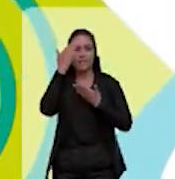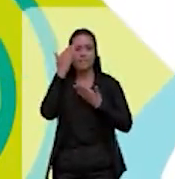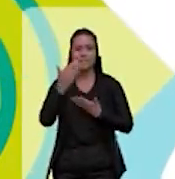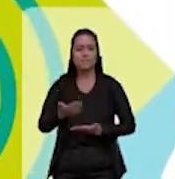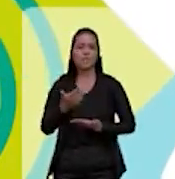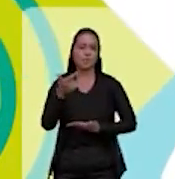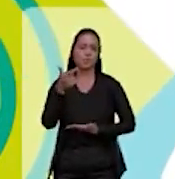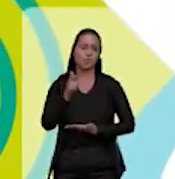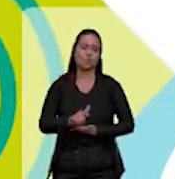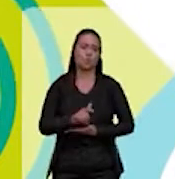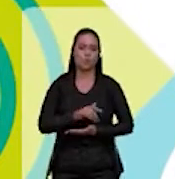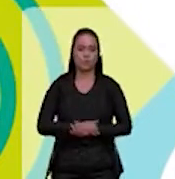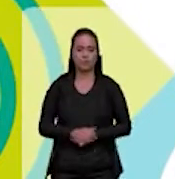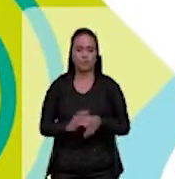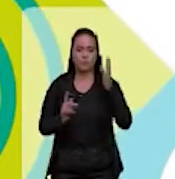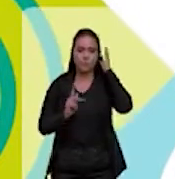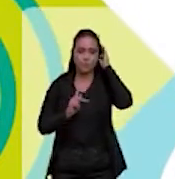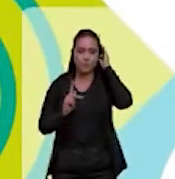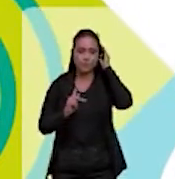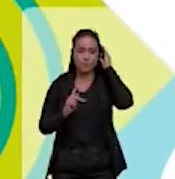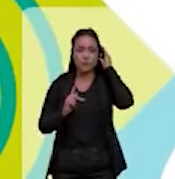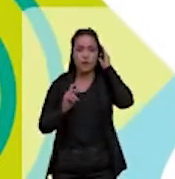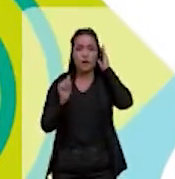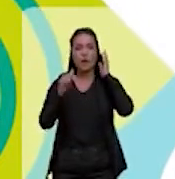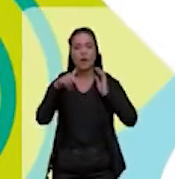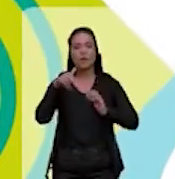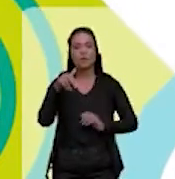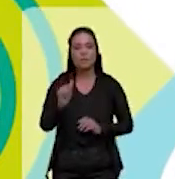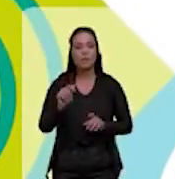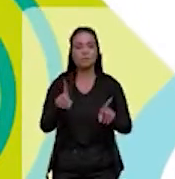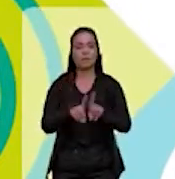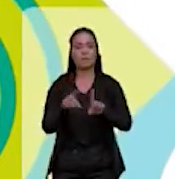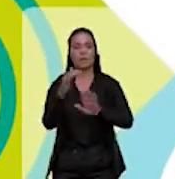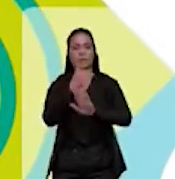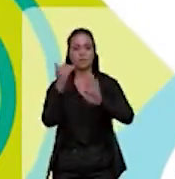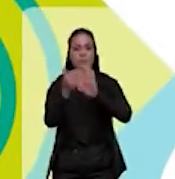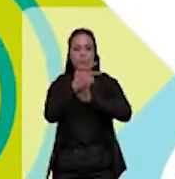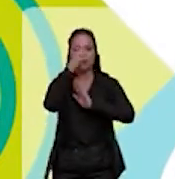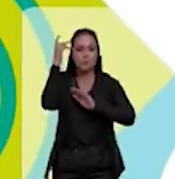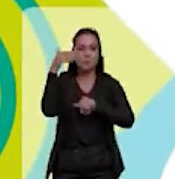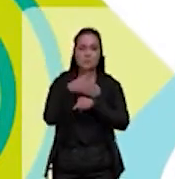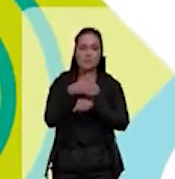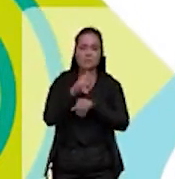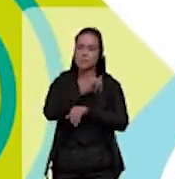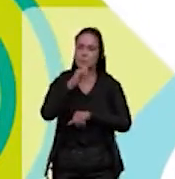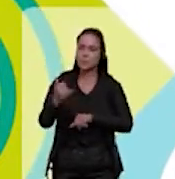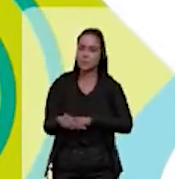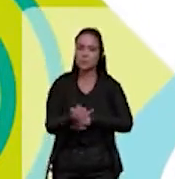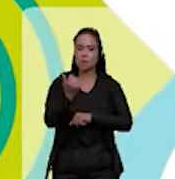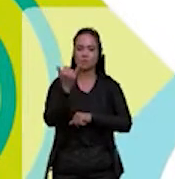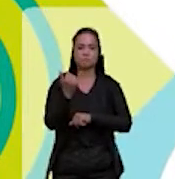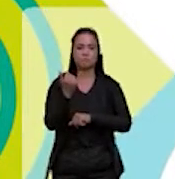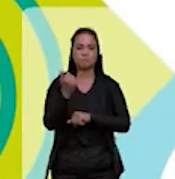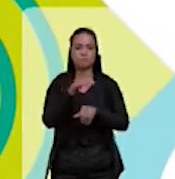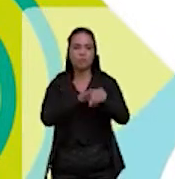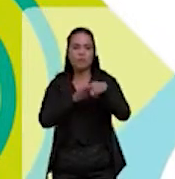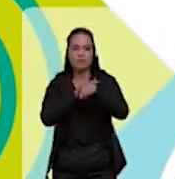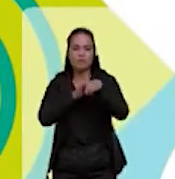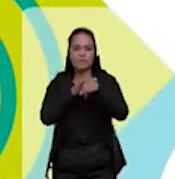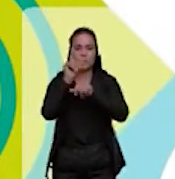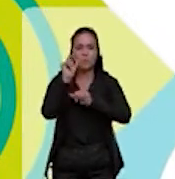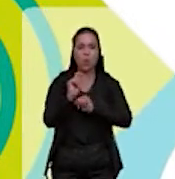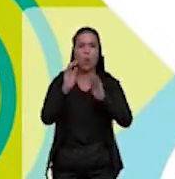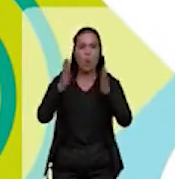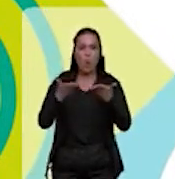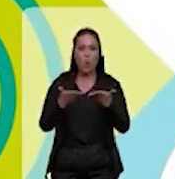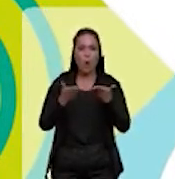mais uma vez a professora Ana labourinho e a todos os presentes aí por essa oportunidade de conversarmos